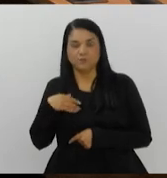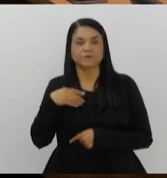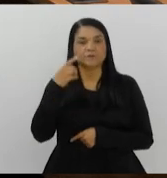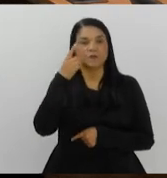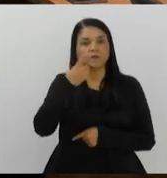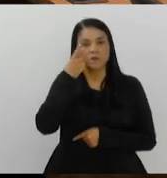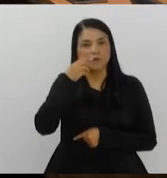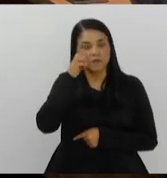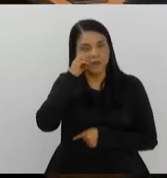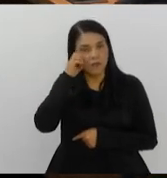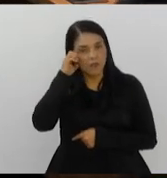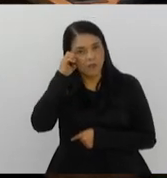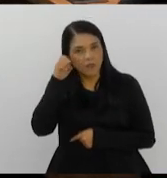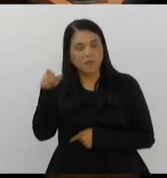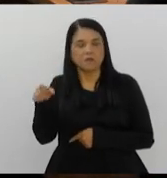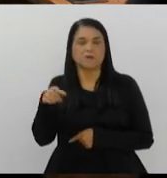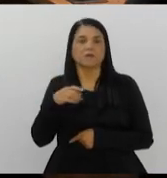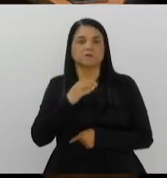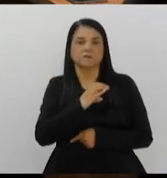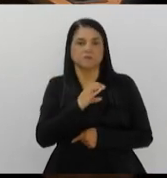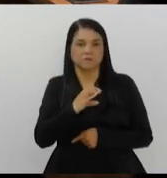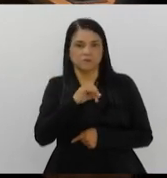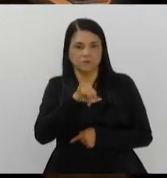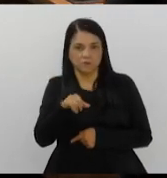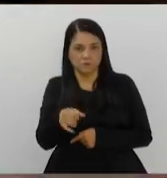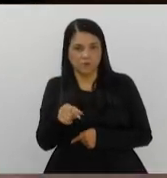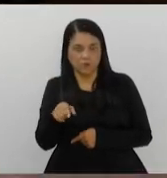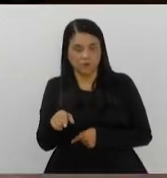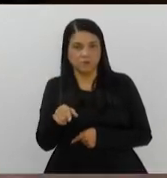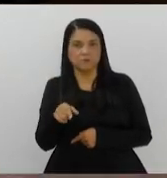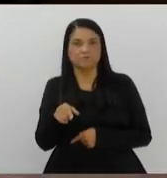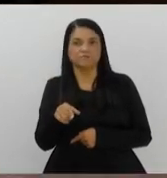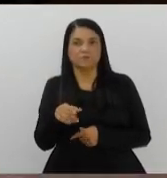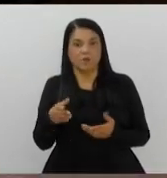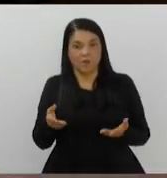Élica, também titular da CCJ. Primeiro que a CCJ